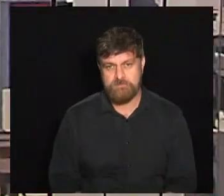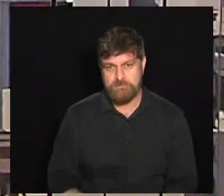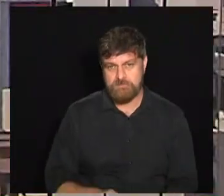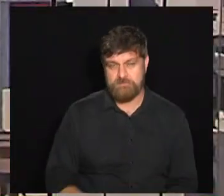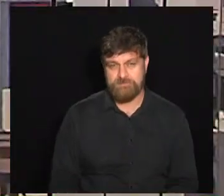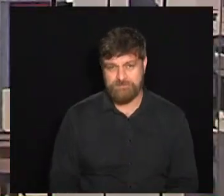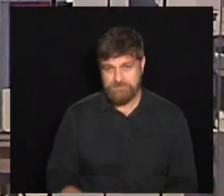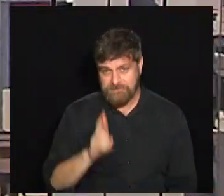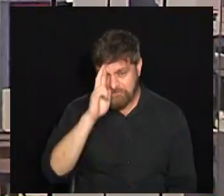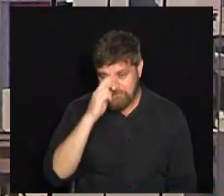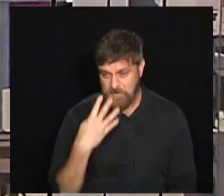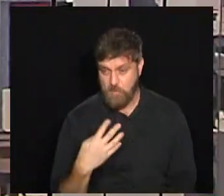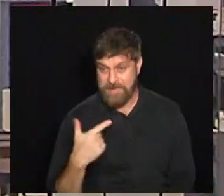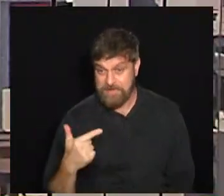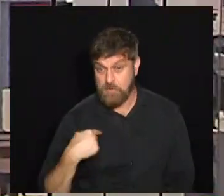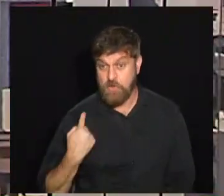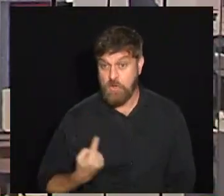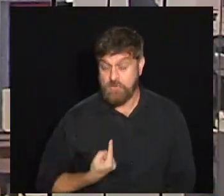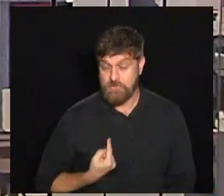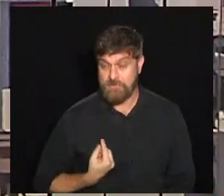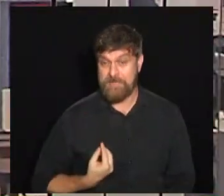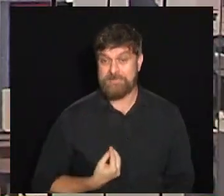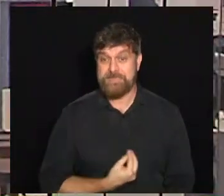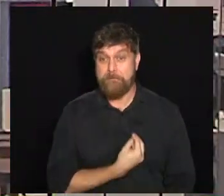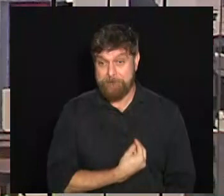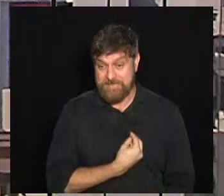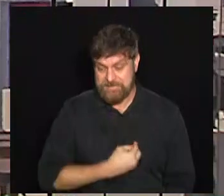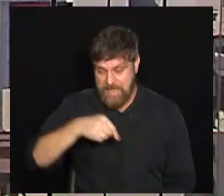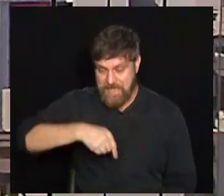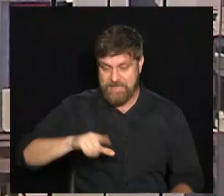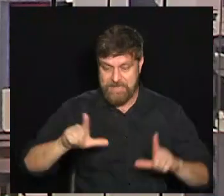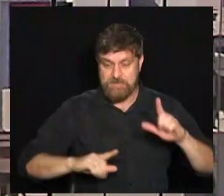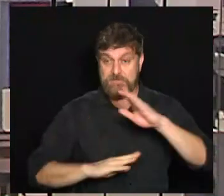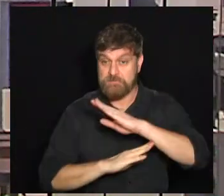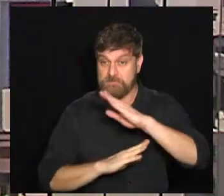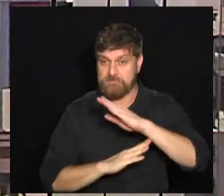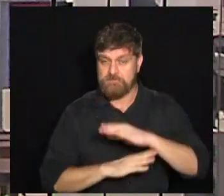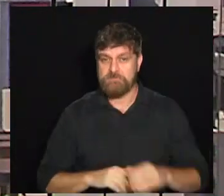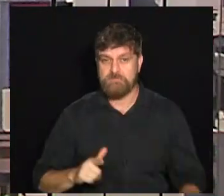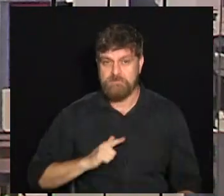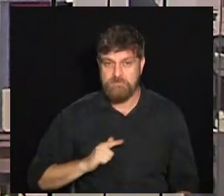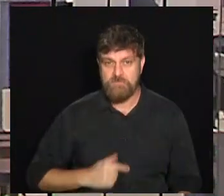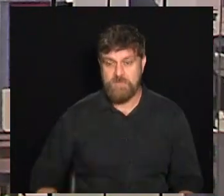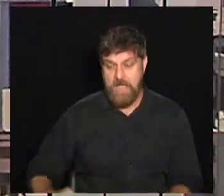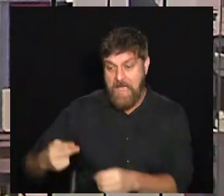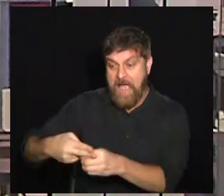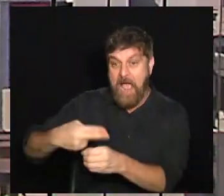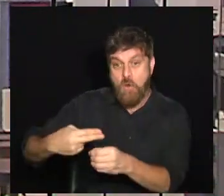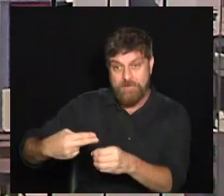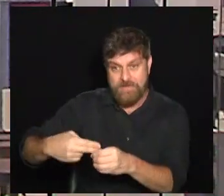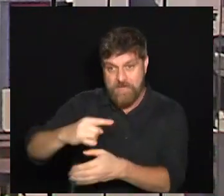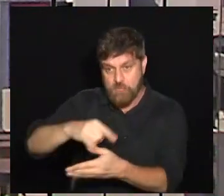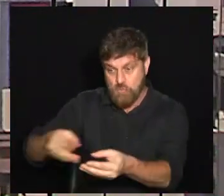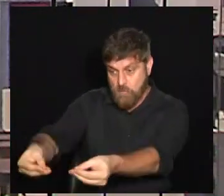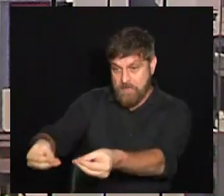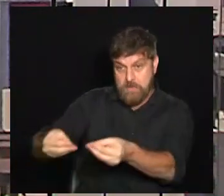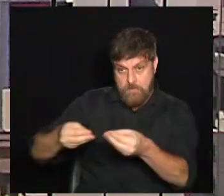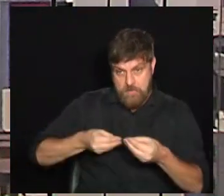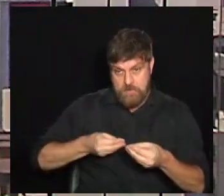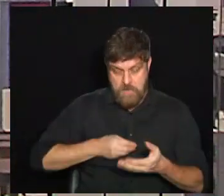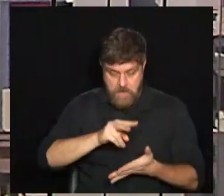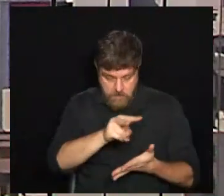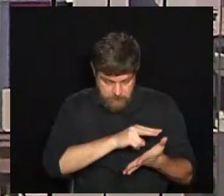12h42, nós estamos ao vivo aqui no Jornal Câmara Notícia e acaba de chegar uma nota da Unicamp, então eu vou ler aqui junto